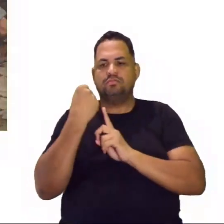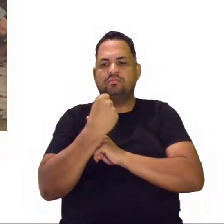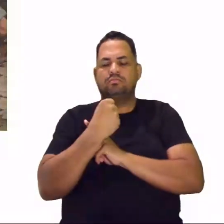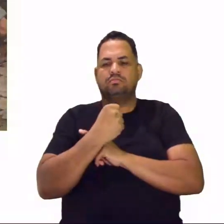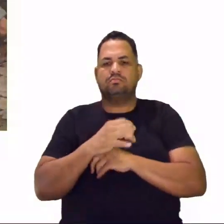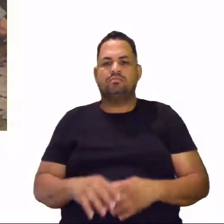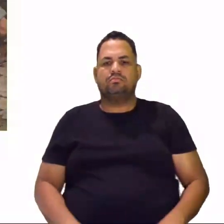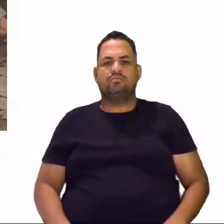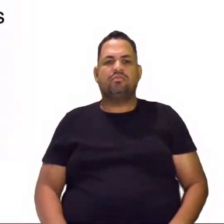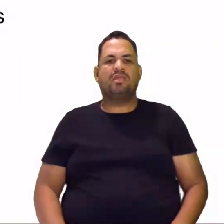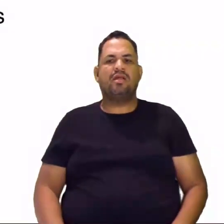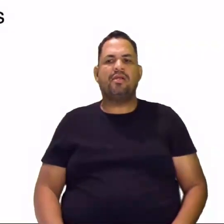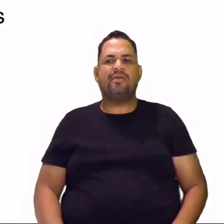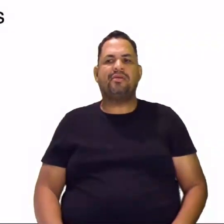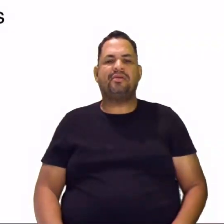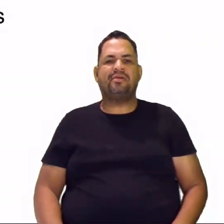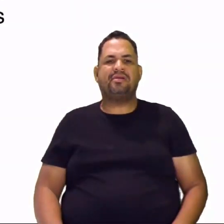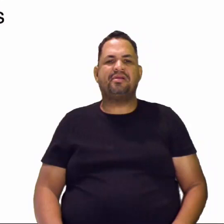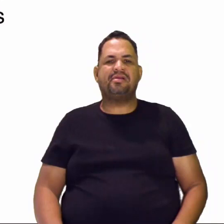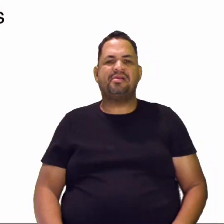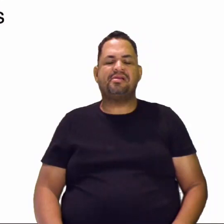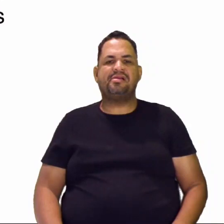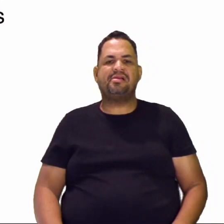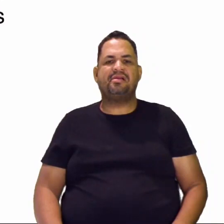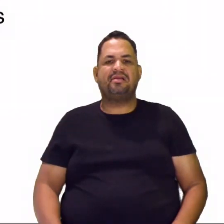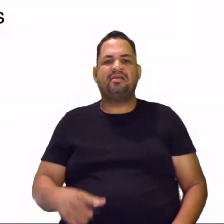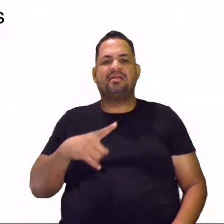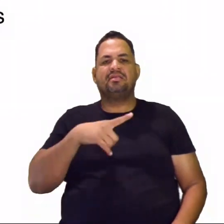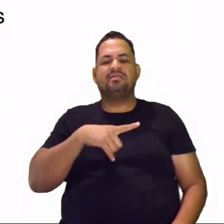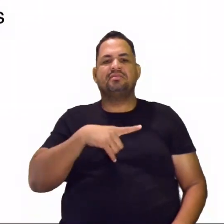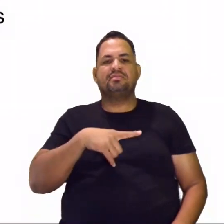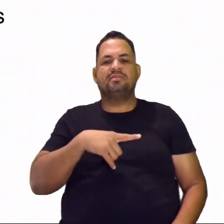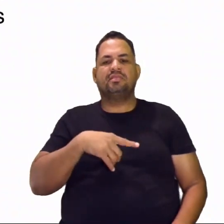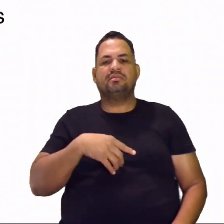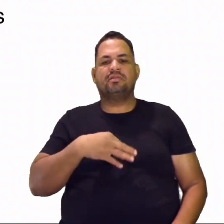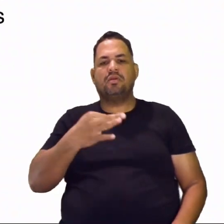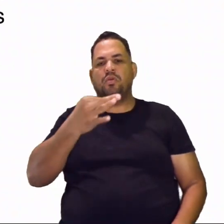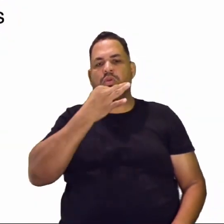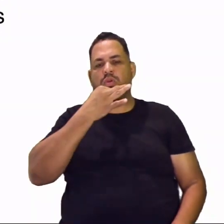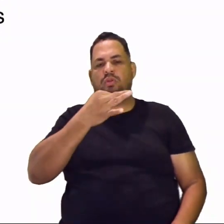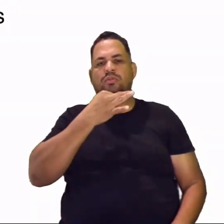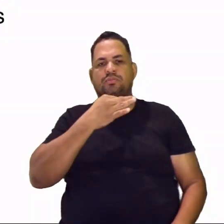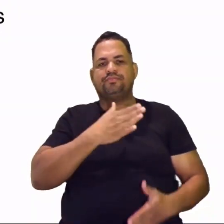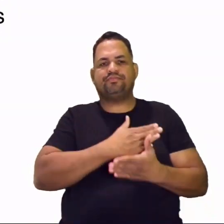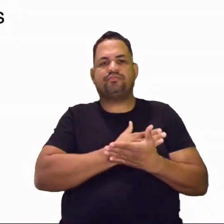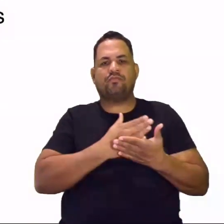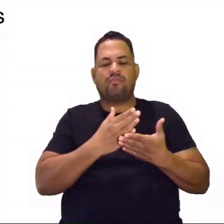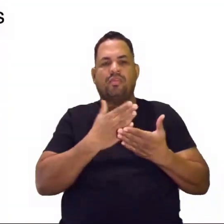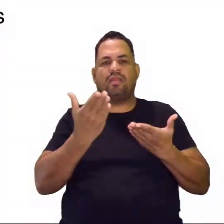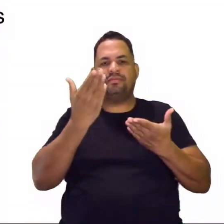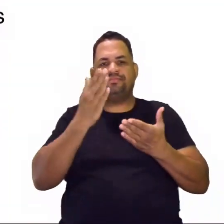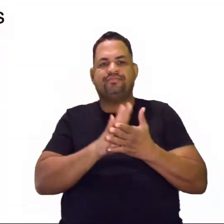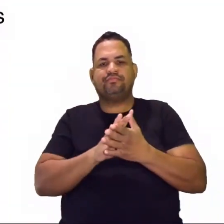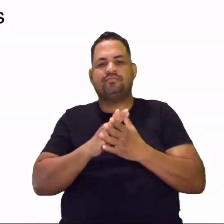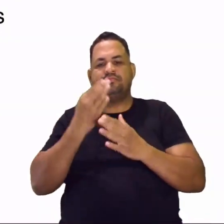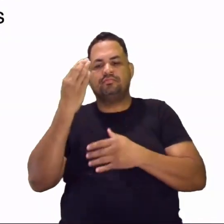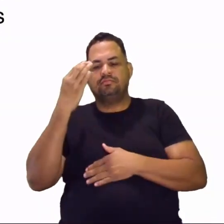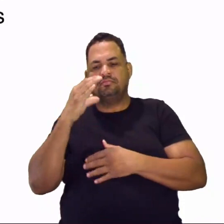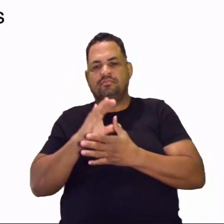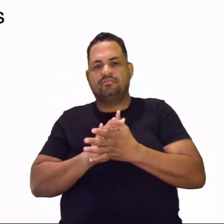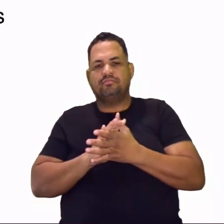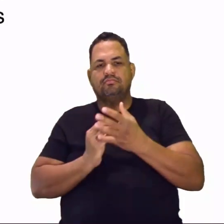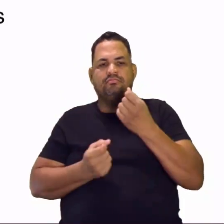grupos sociais. E aí a gente traz uma discussão que começou também com os estudiosos